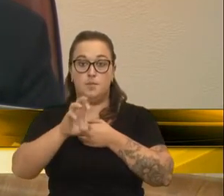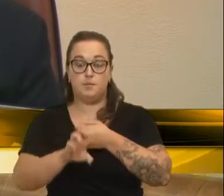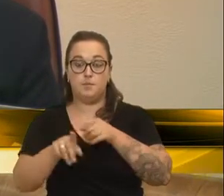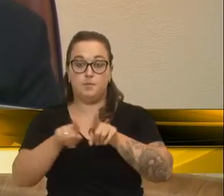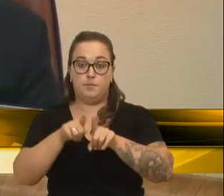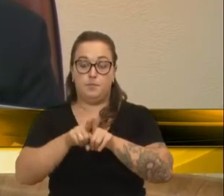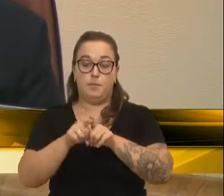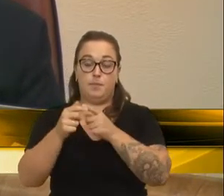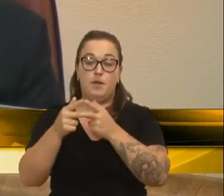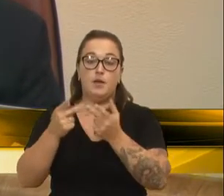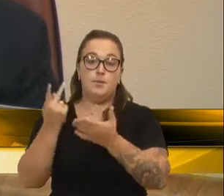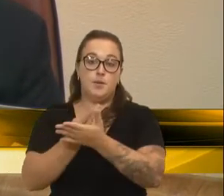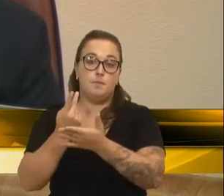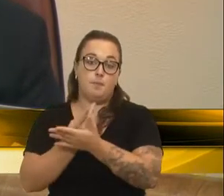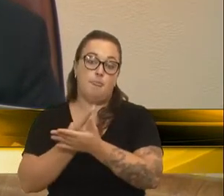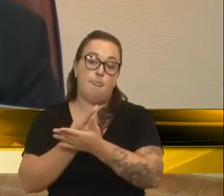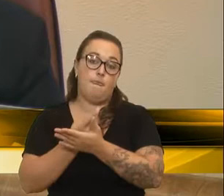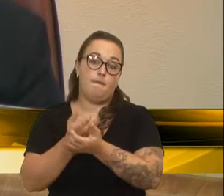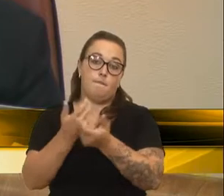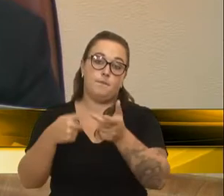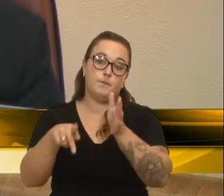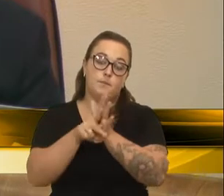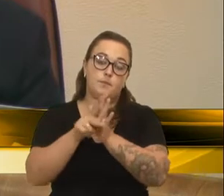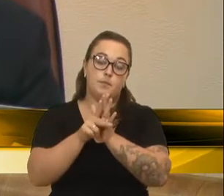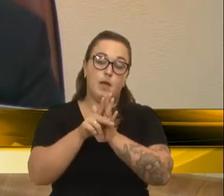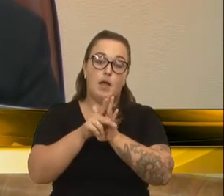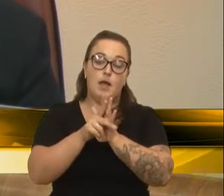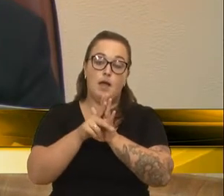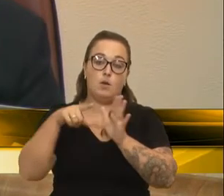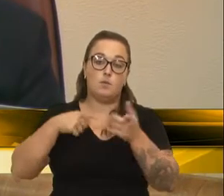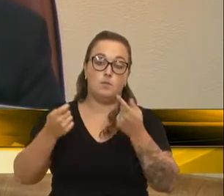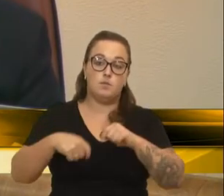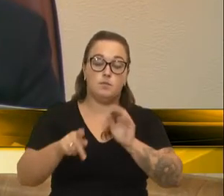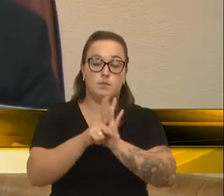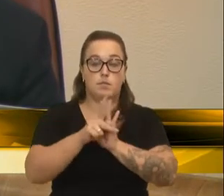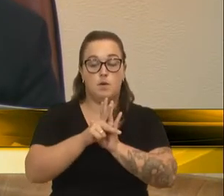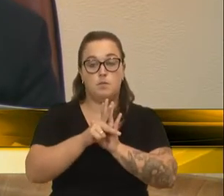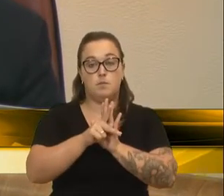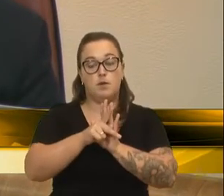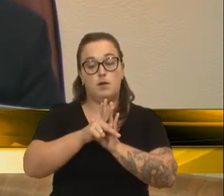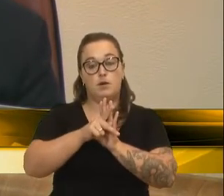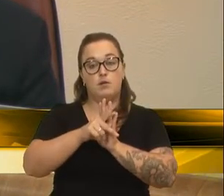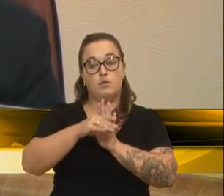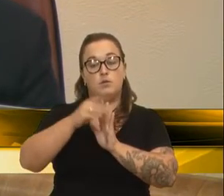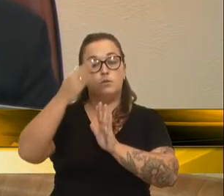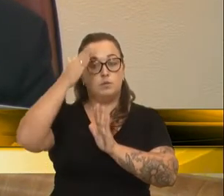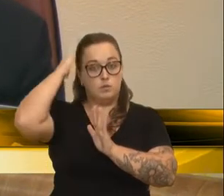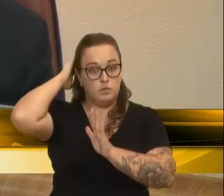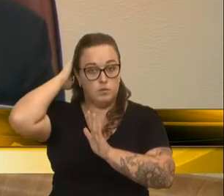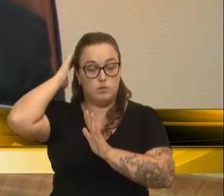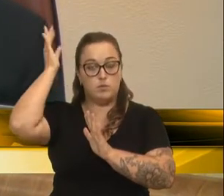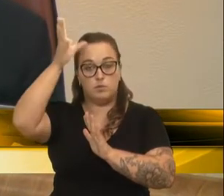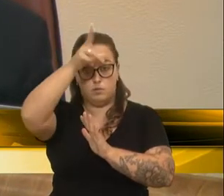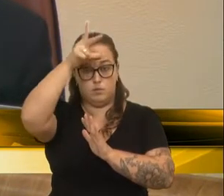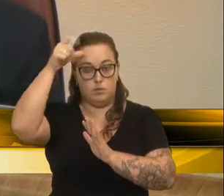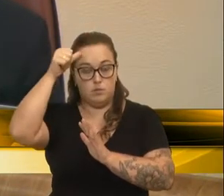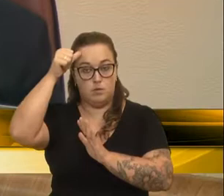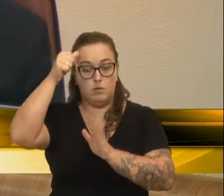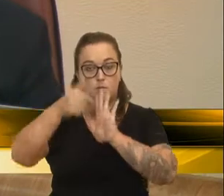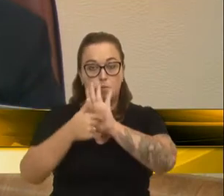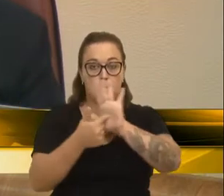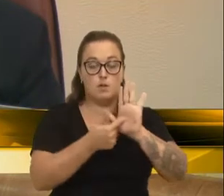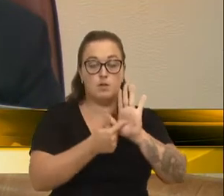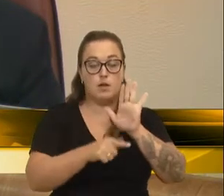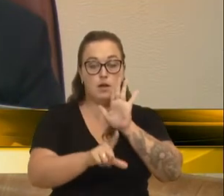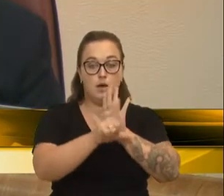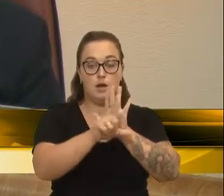e apuração são da competência privativa da União, que regulamentou a matéria através do